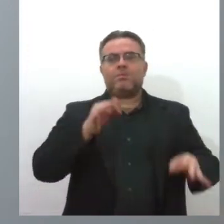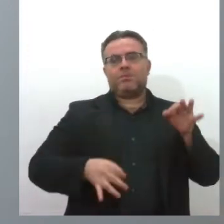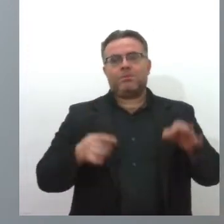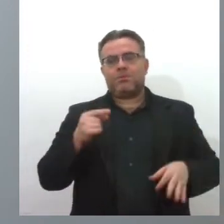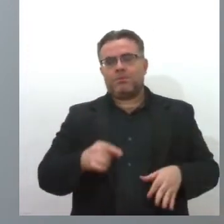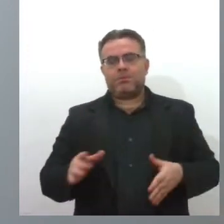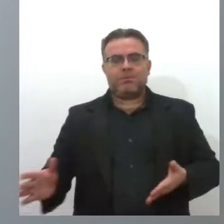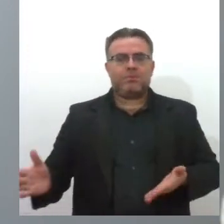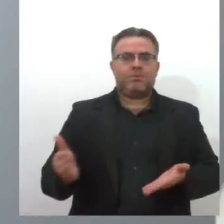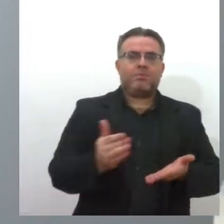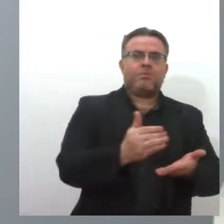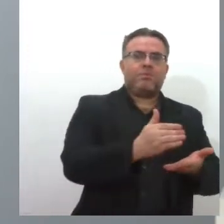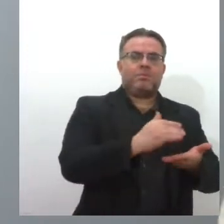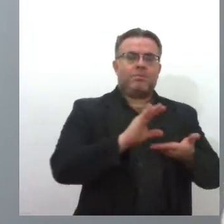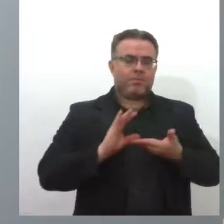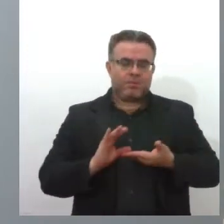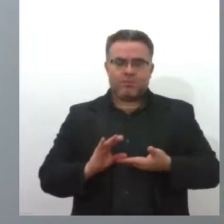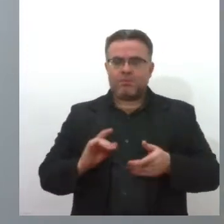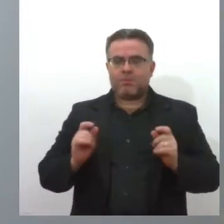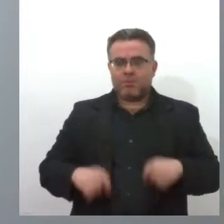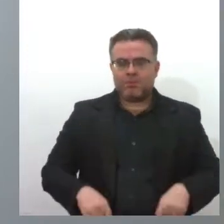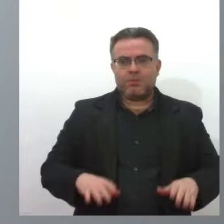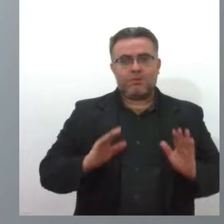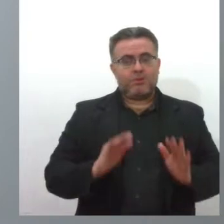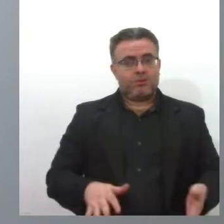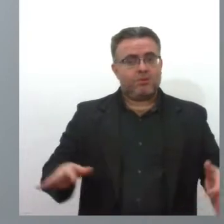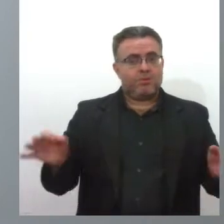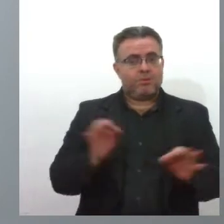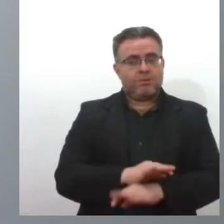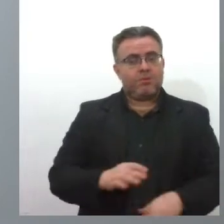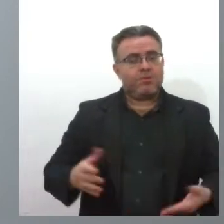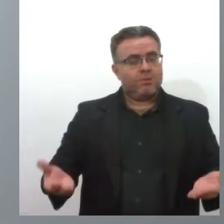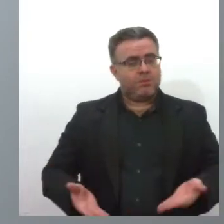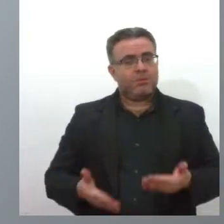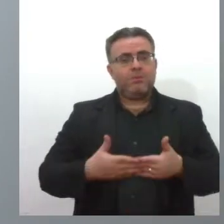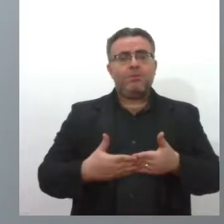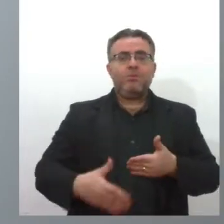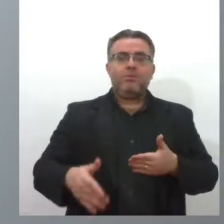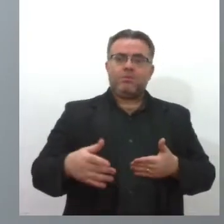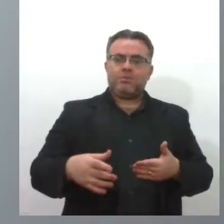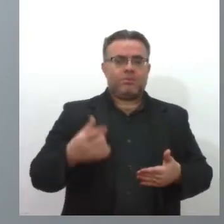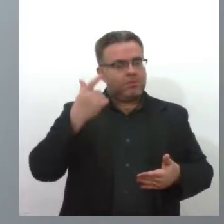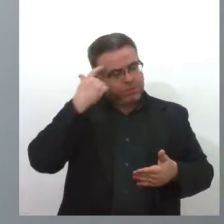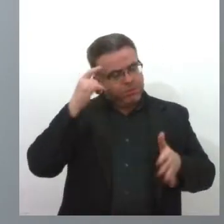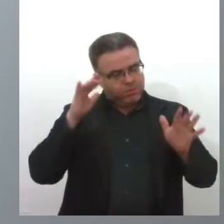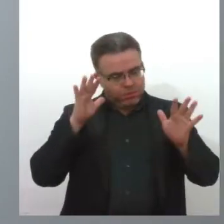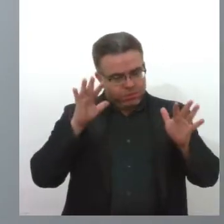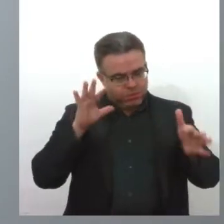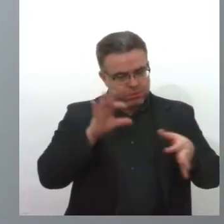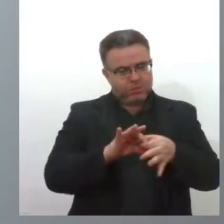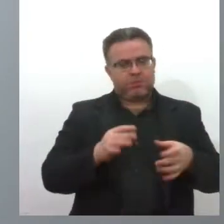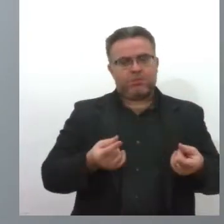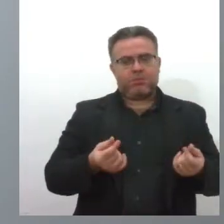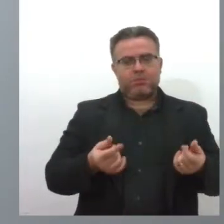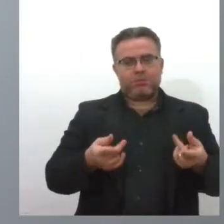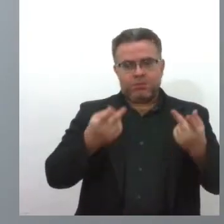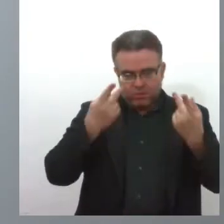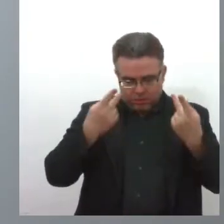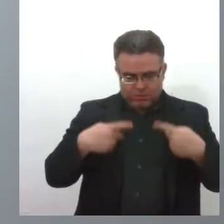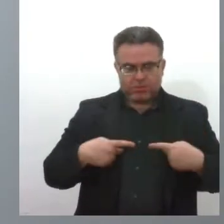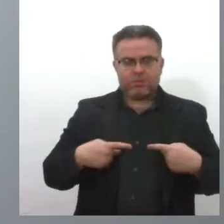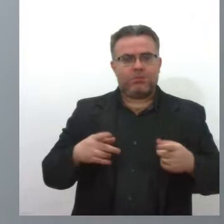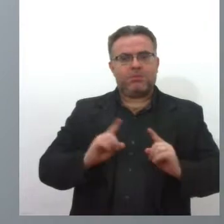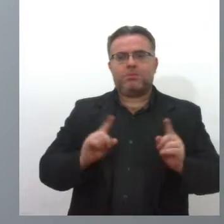arrecada muito, que já tem um orçamento considerável e que deveria, nesse momento, não pensar apenas nas suas receitas, mas pensar